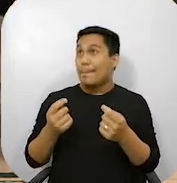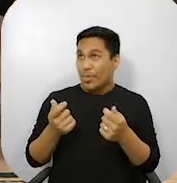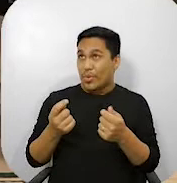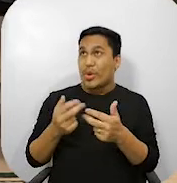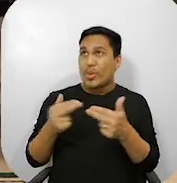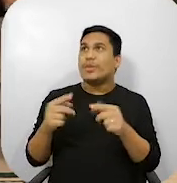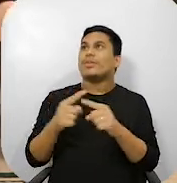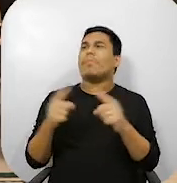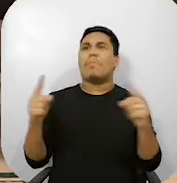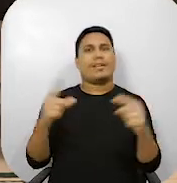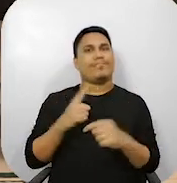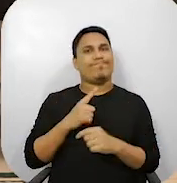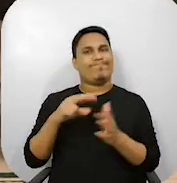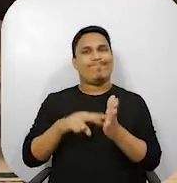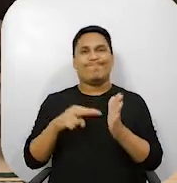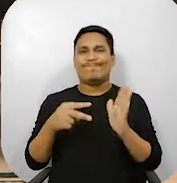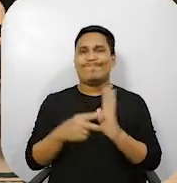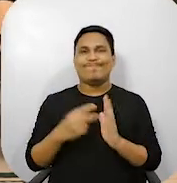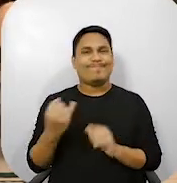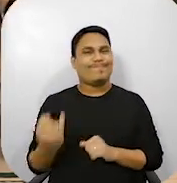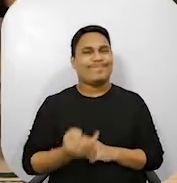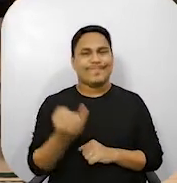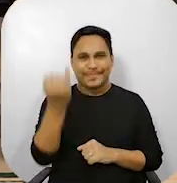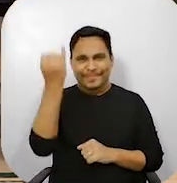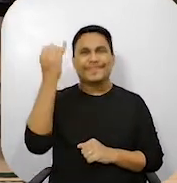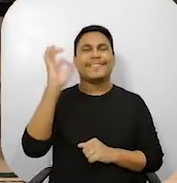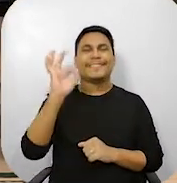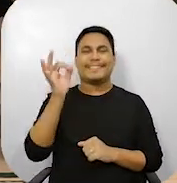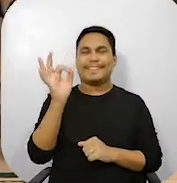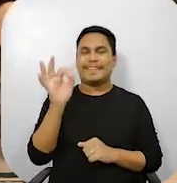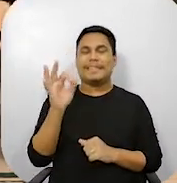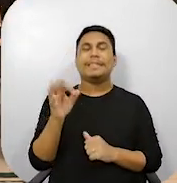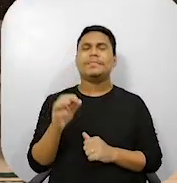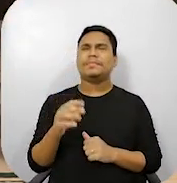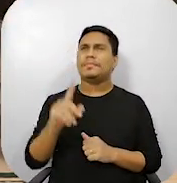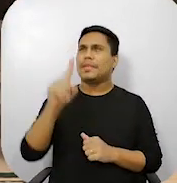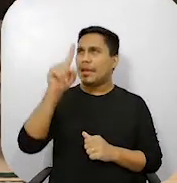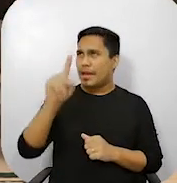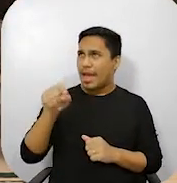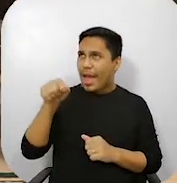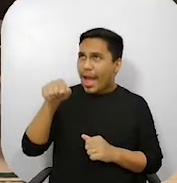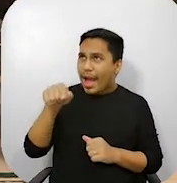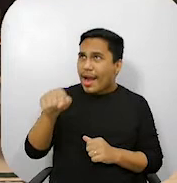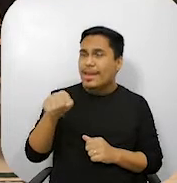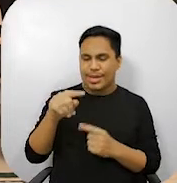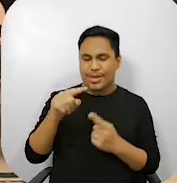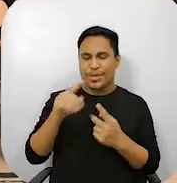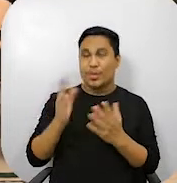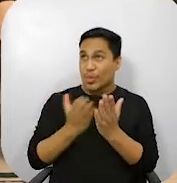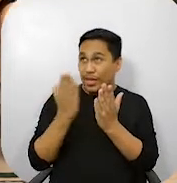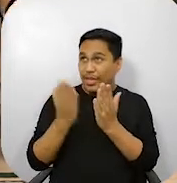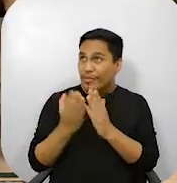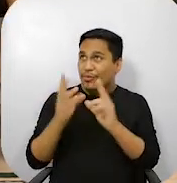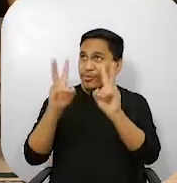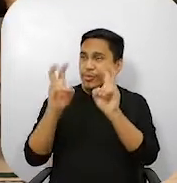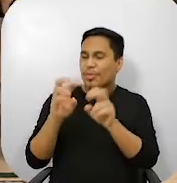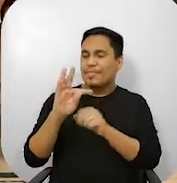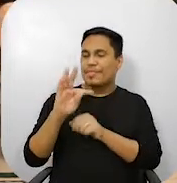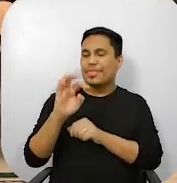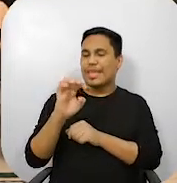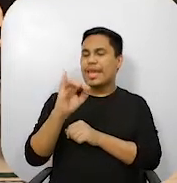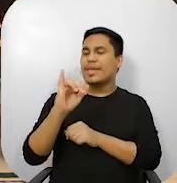né a gente tanto nem tanto né Mas a gente pode dizer que foi daqui da Teia que surgiu